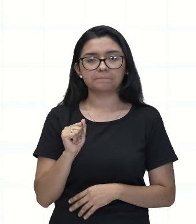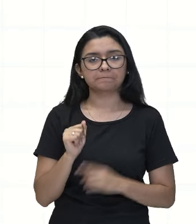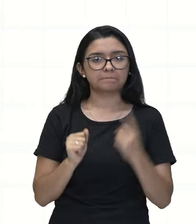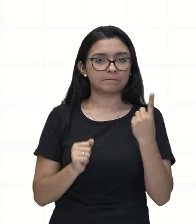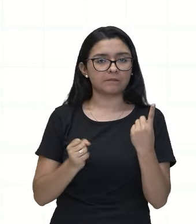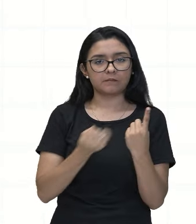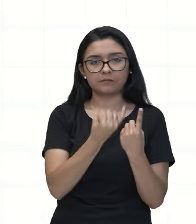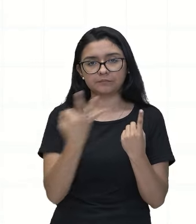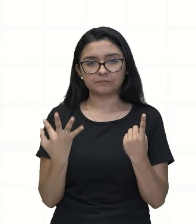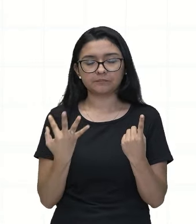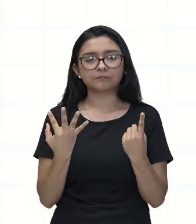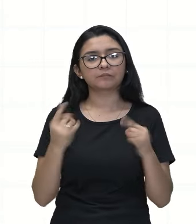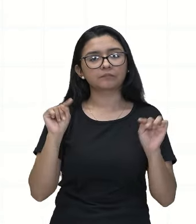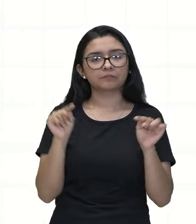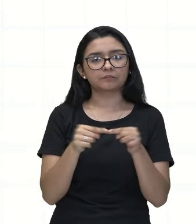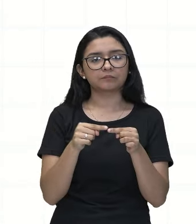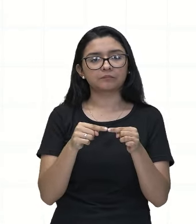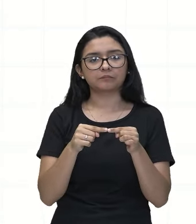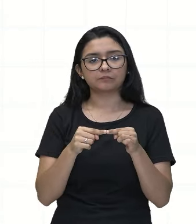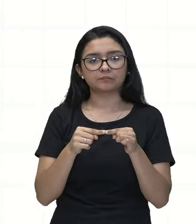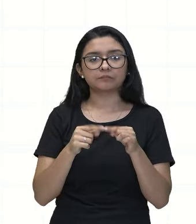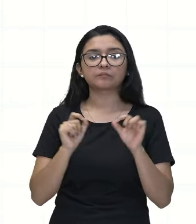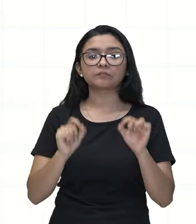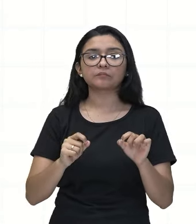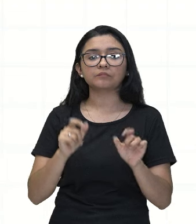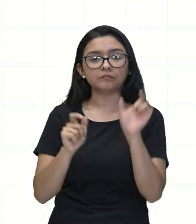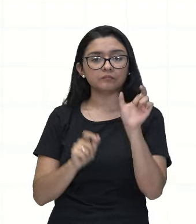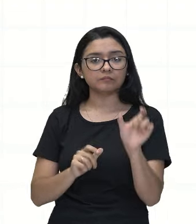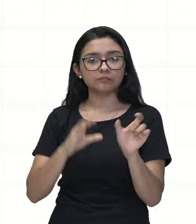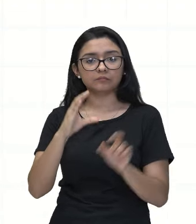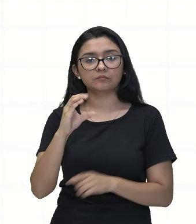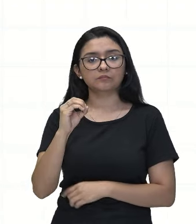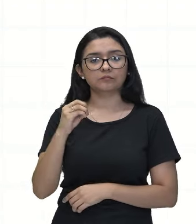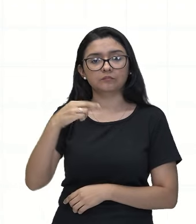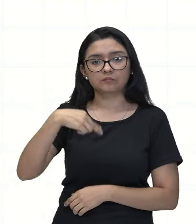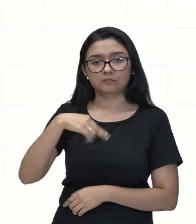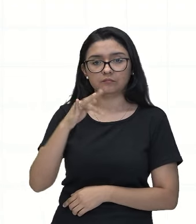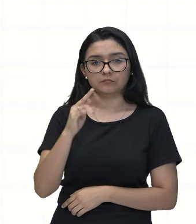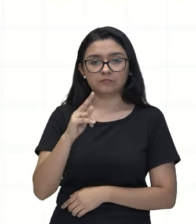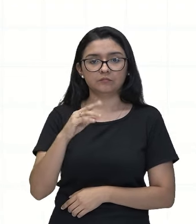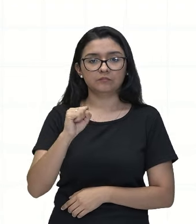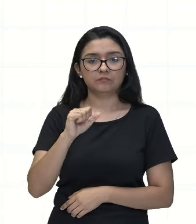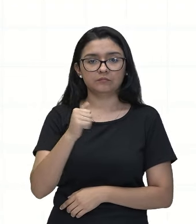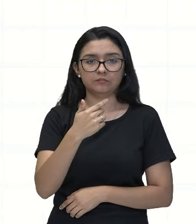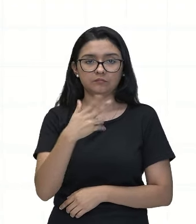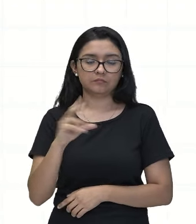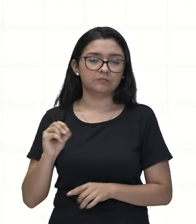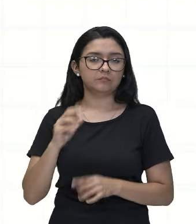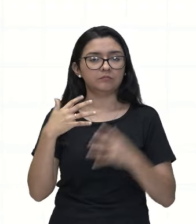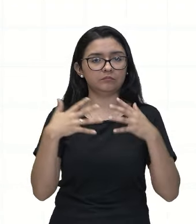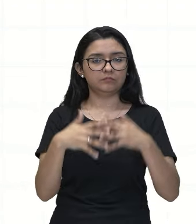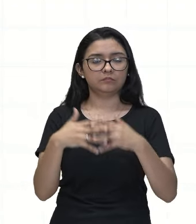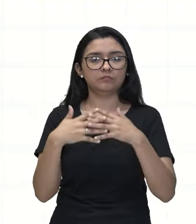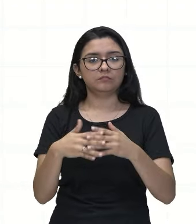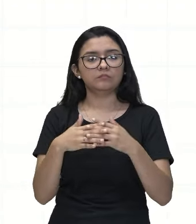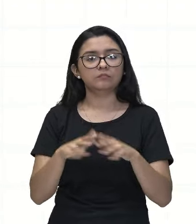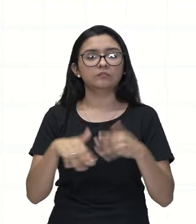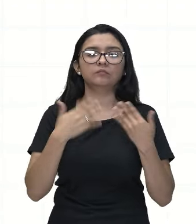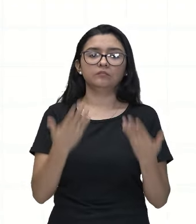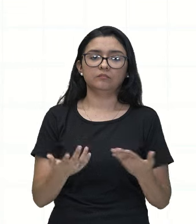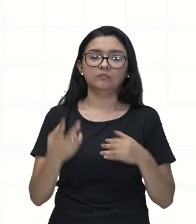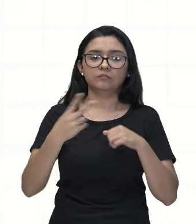caso estaria concordando com a palavra confusão né que é um dos núcleos do sujeito certo então somente nesse caso o que